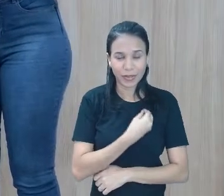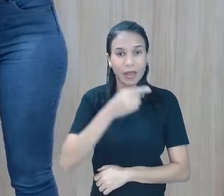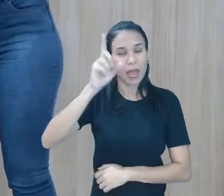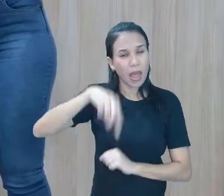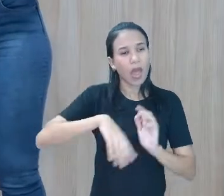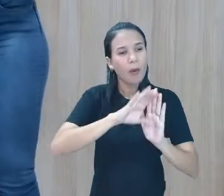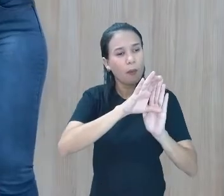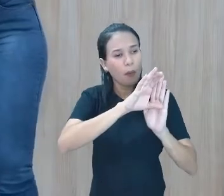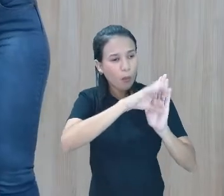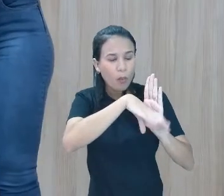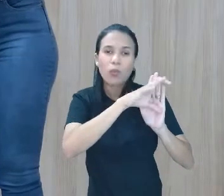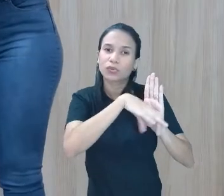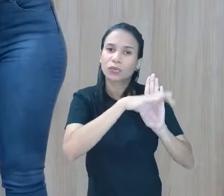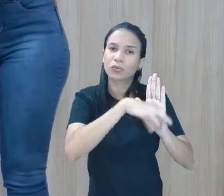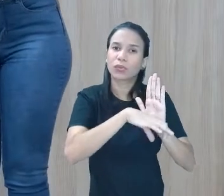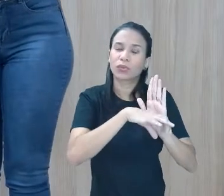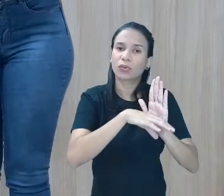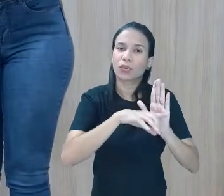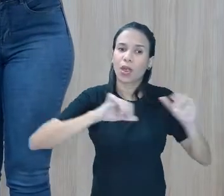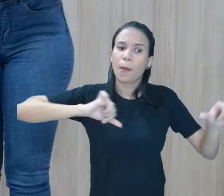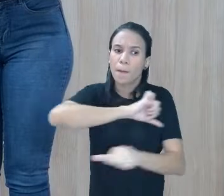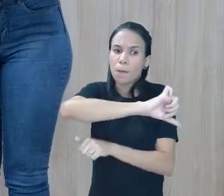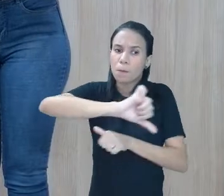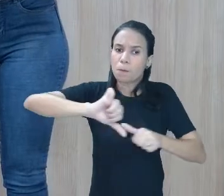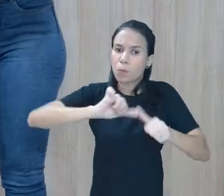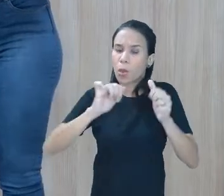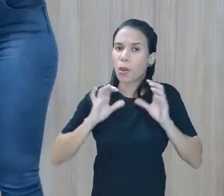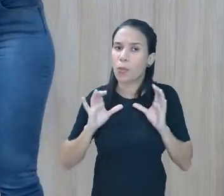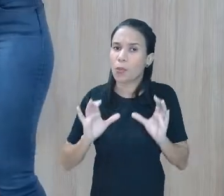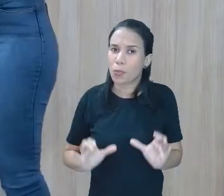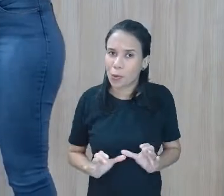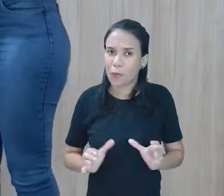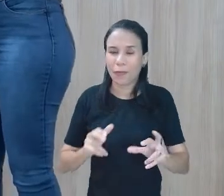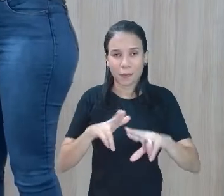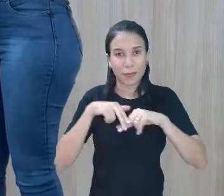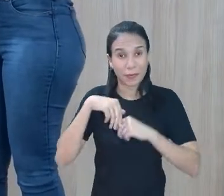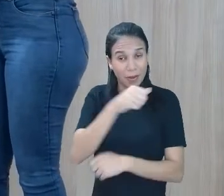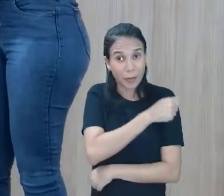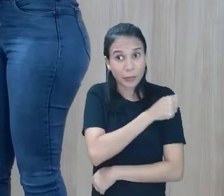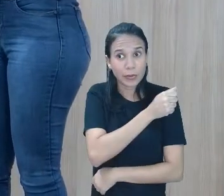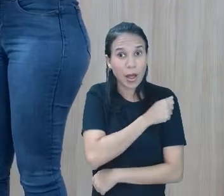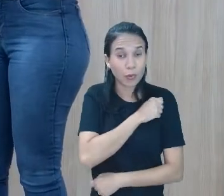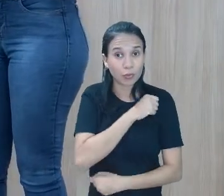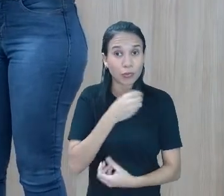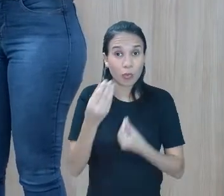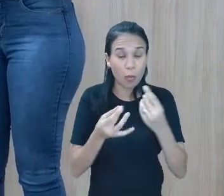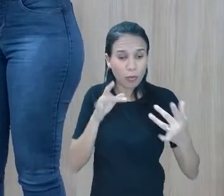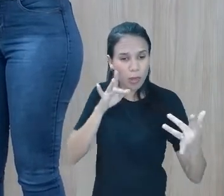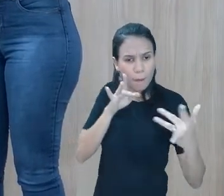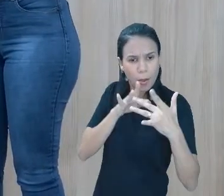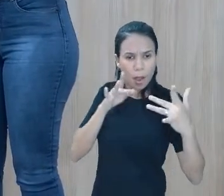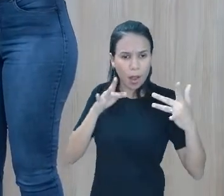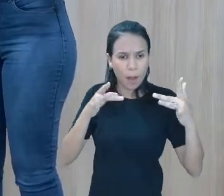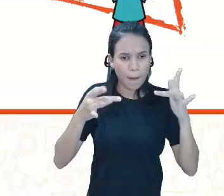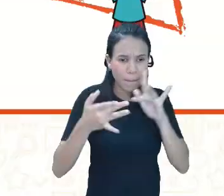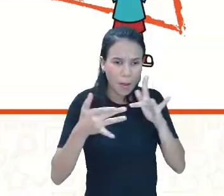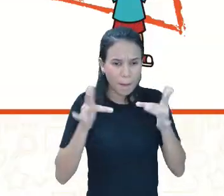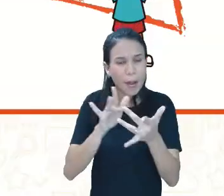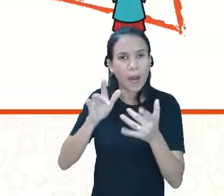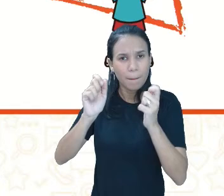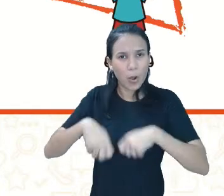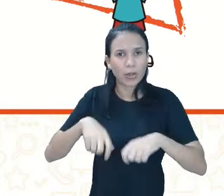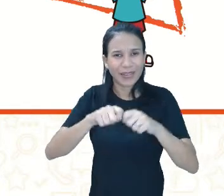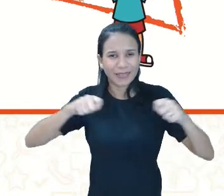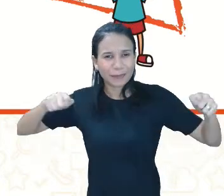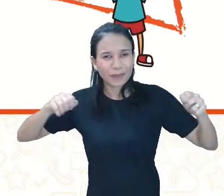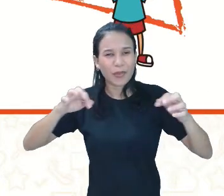está aprendendo um conceito que faz com que a gente mude comportamentos. Então, os estudantes vão ficar interligados, pode ser um elástico,